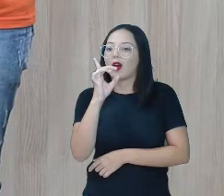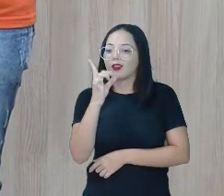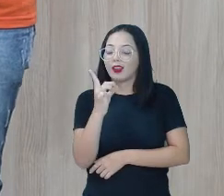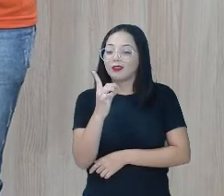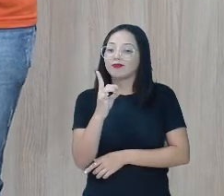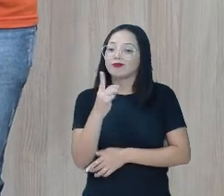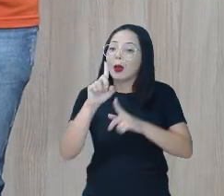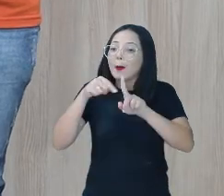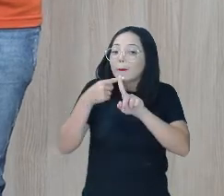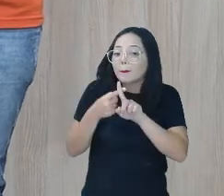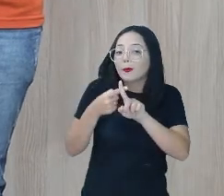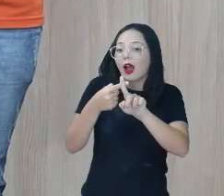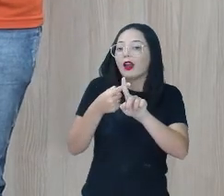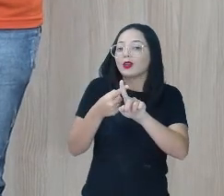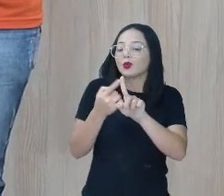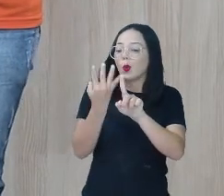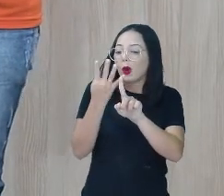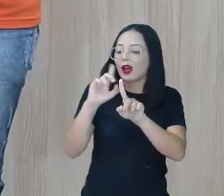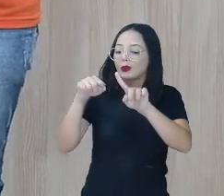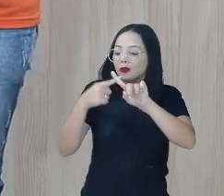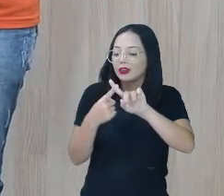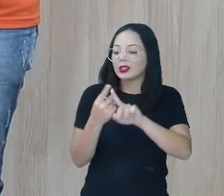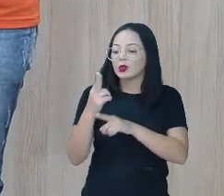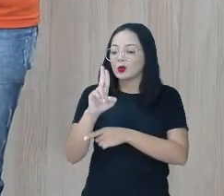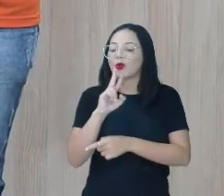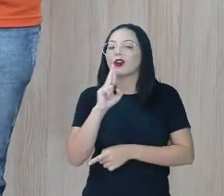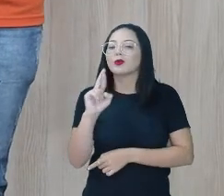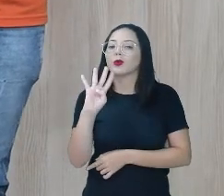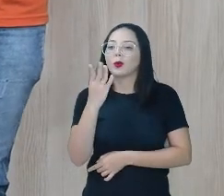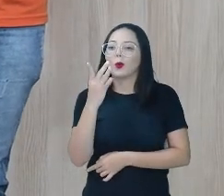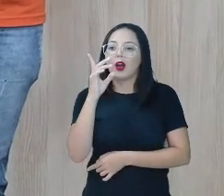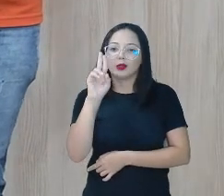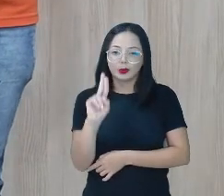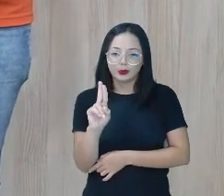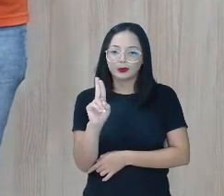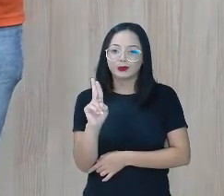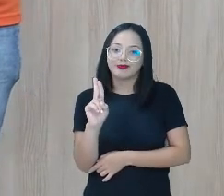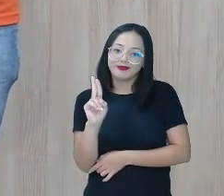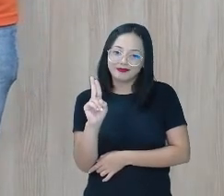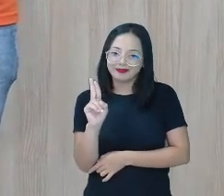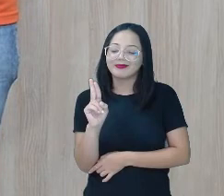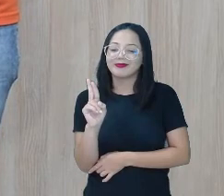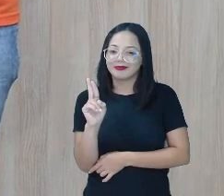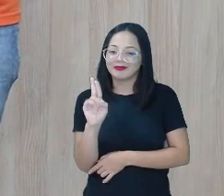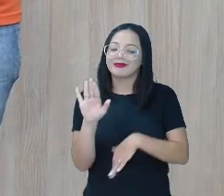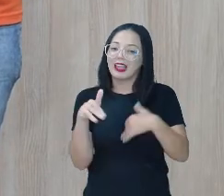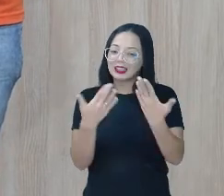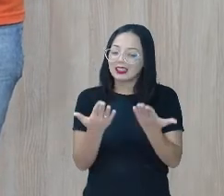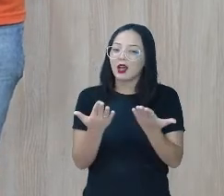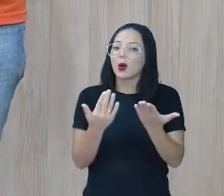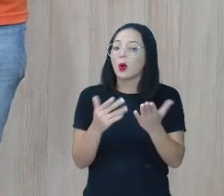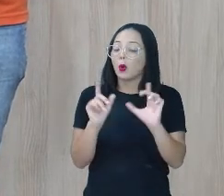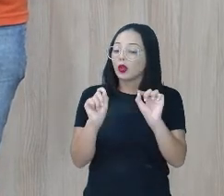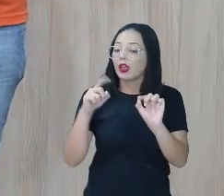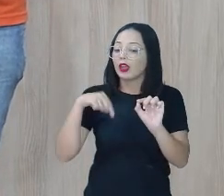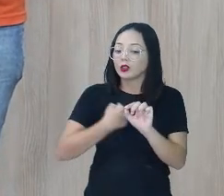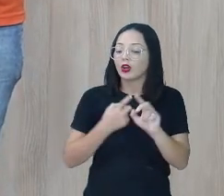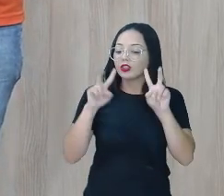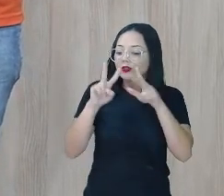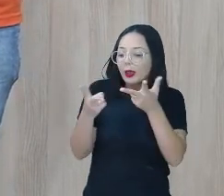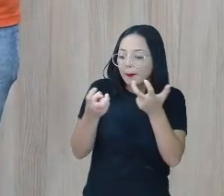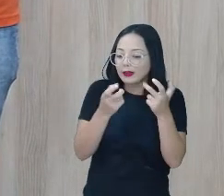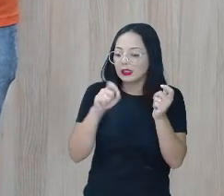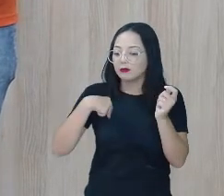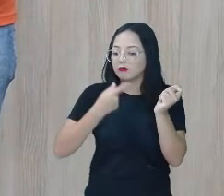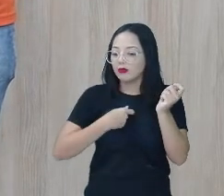4D, mais 4 vezes U é igual a 4U. Então, a gente vê aí que a gente